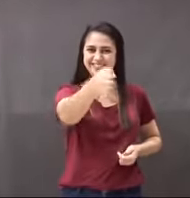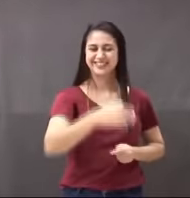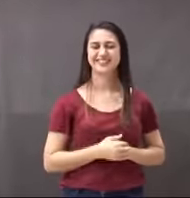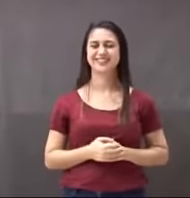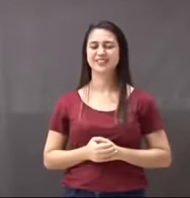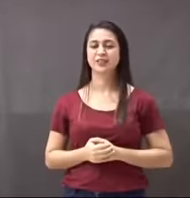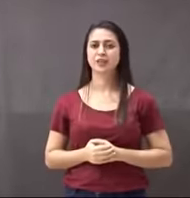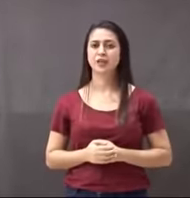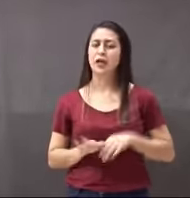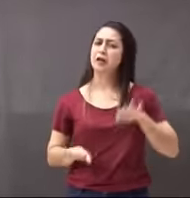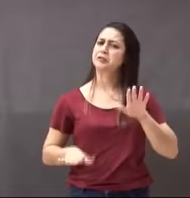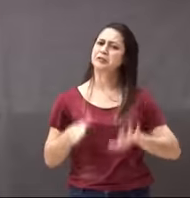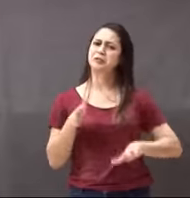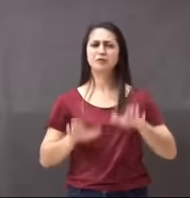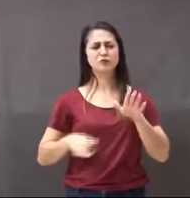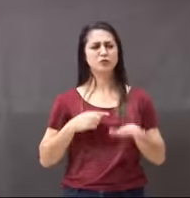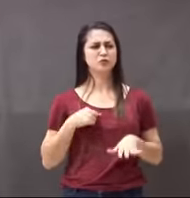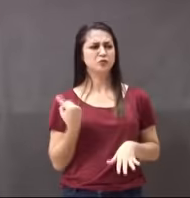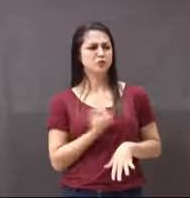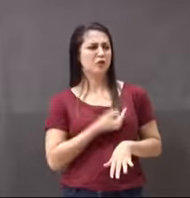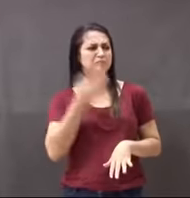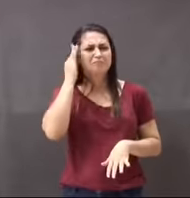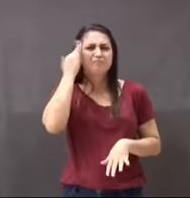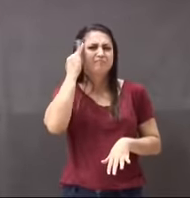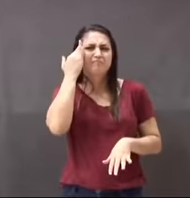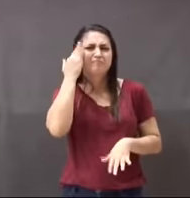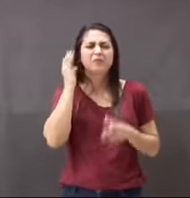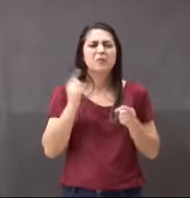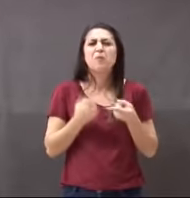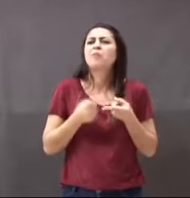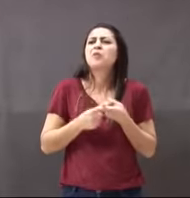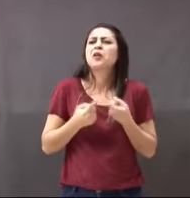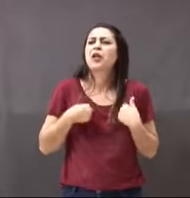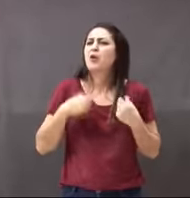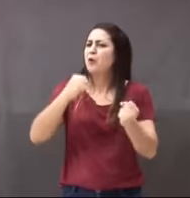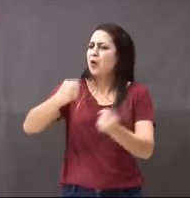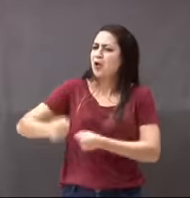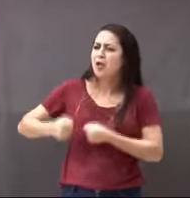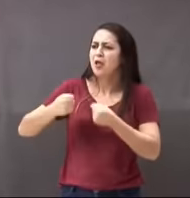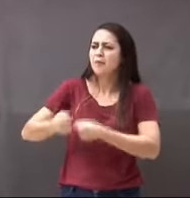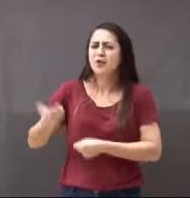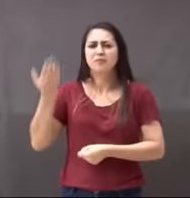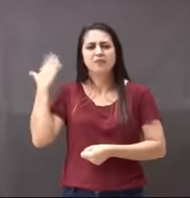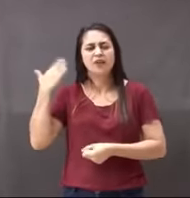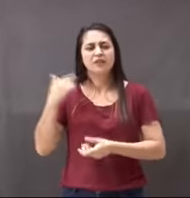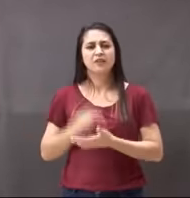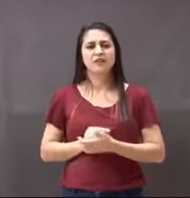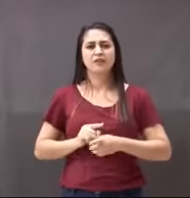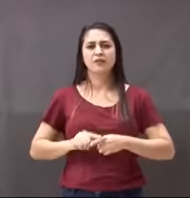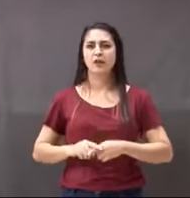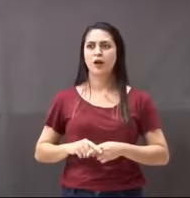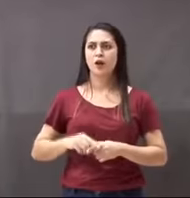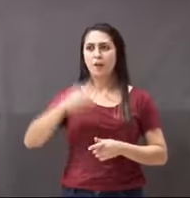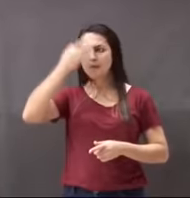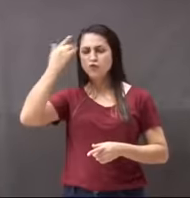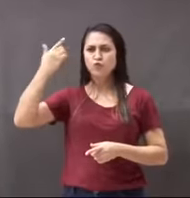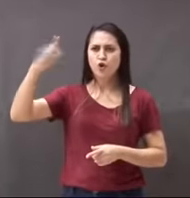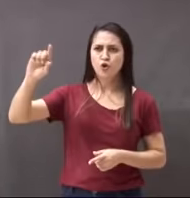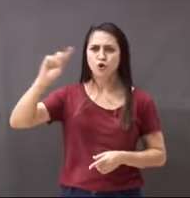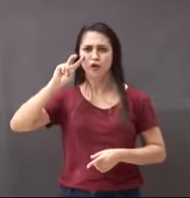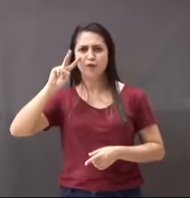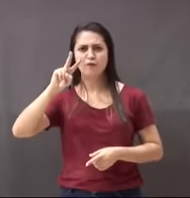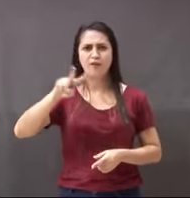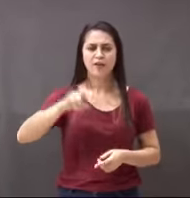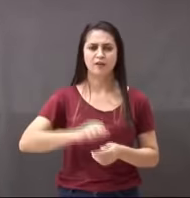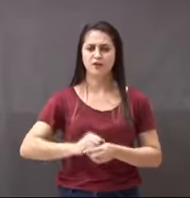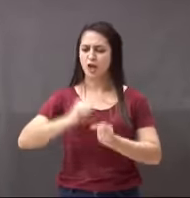E às vezes a gente não entende. Por que eu estou remando para trás? Quem olha para você te vê remando